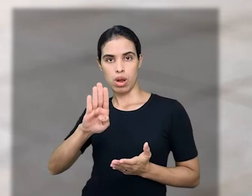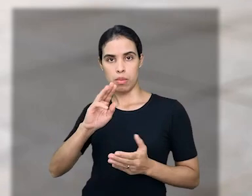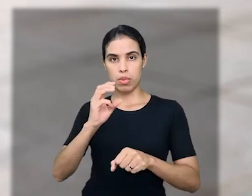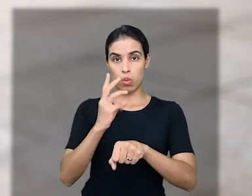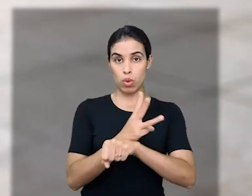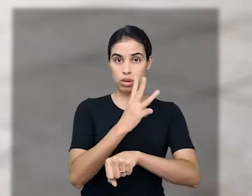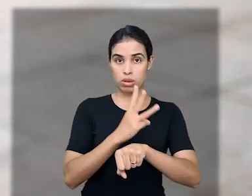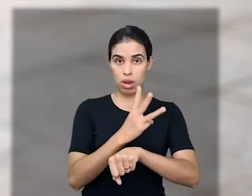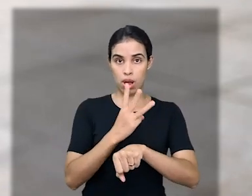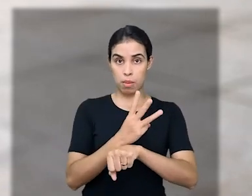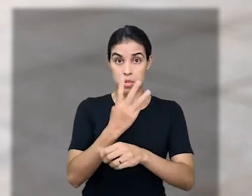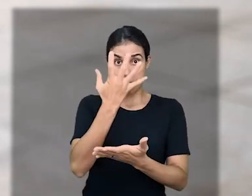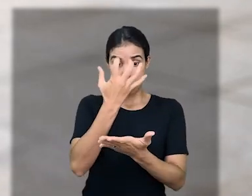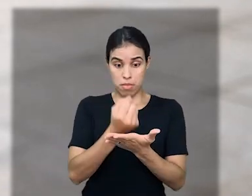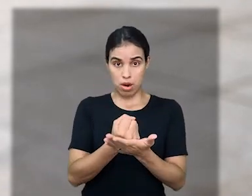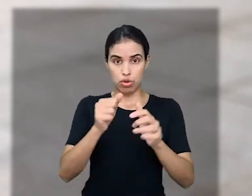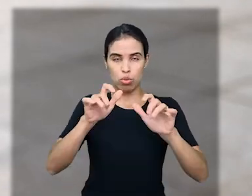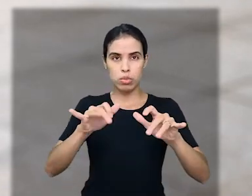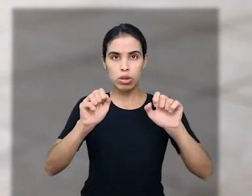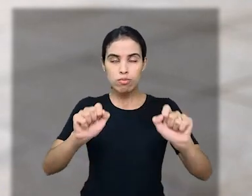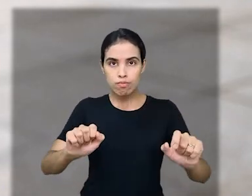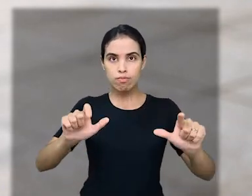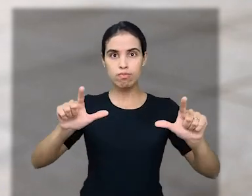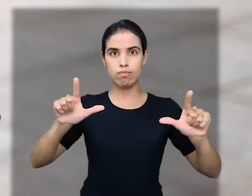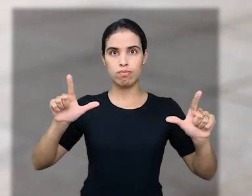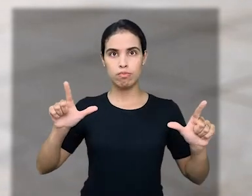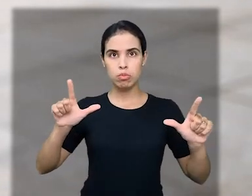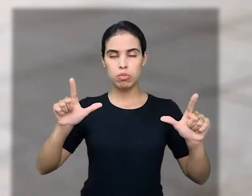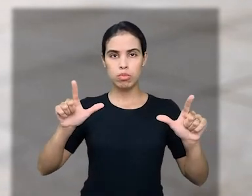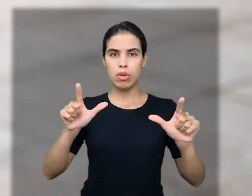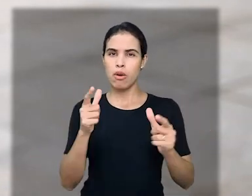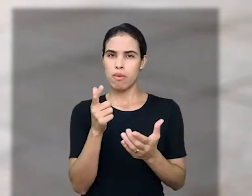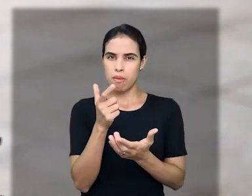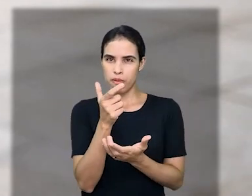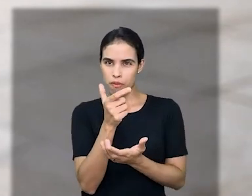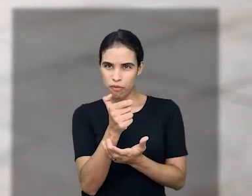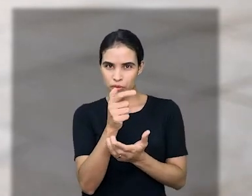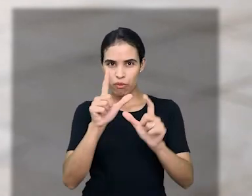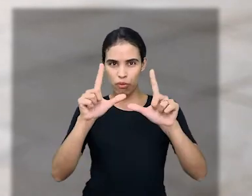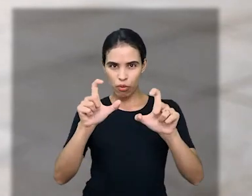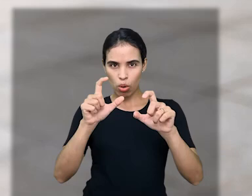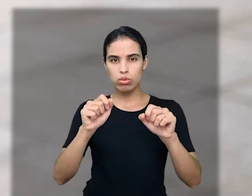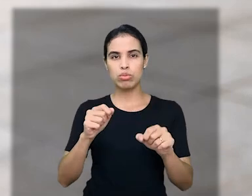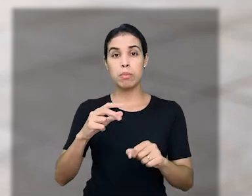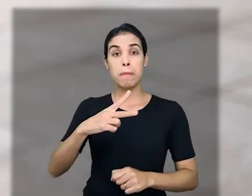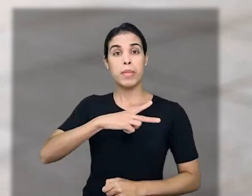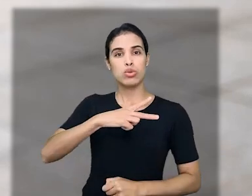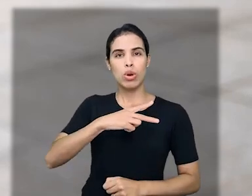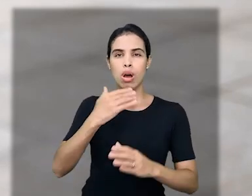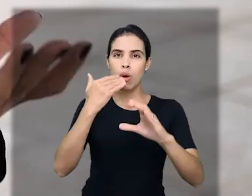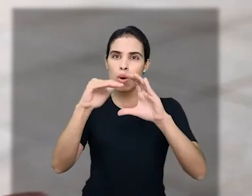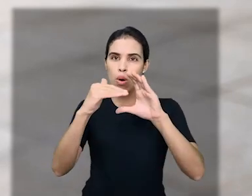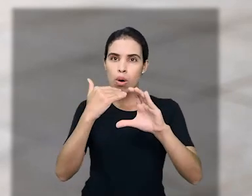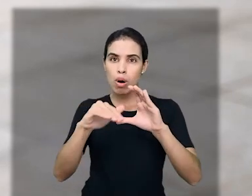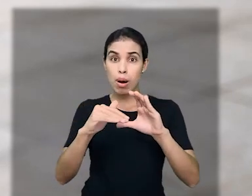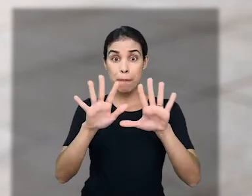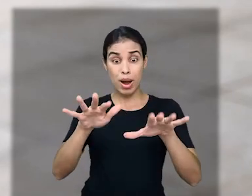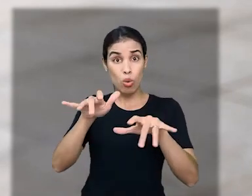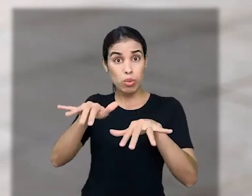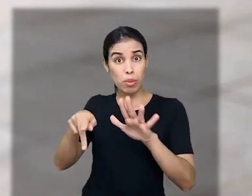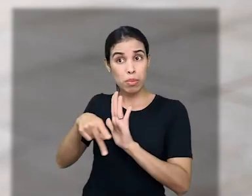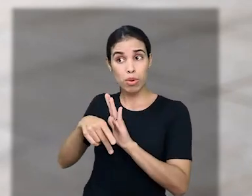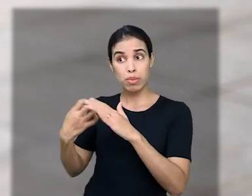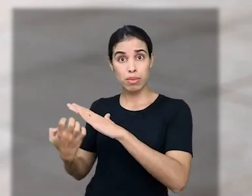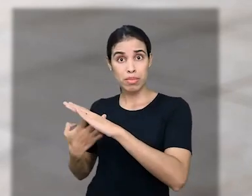Web, que você baixa o aplicativo no computador e verifica com QR Code e abre o aplicativo particular no computador